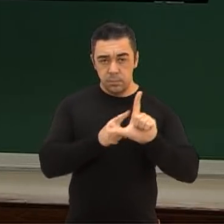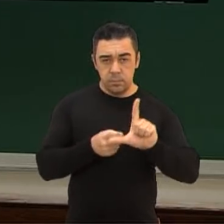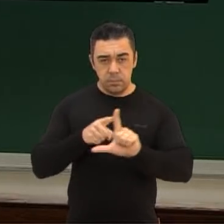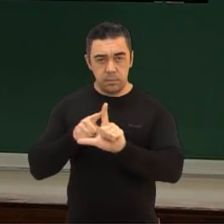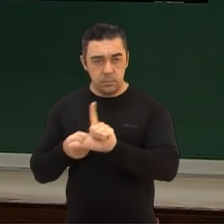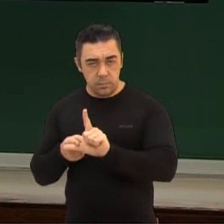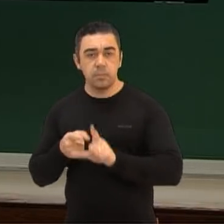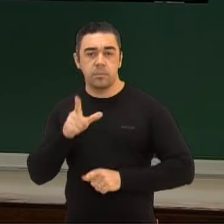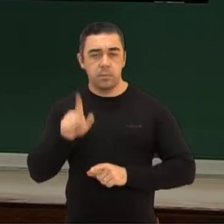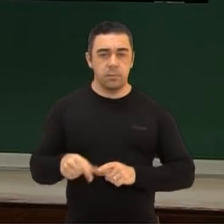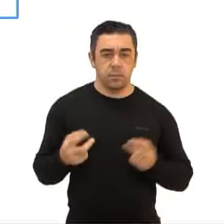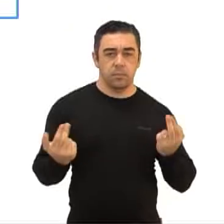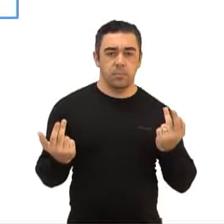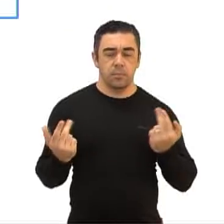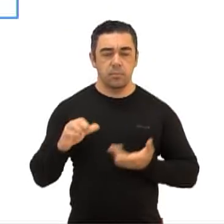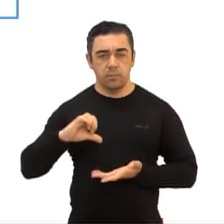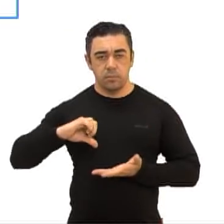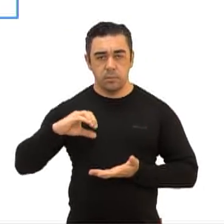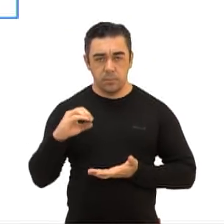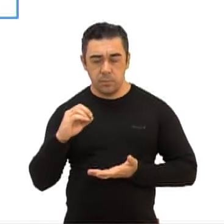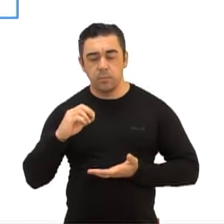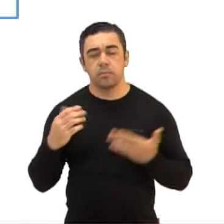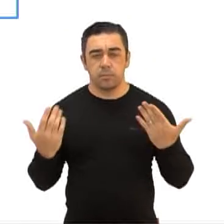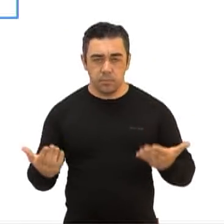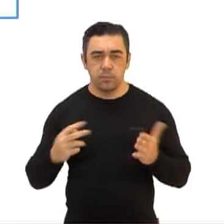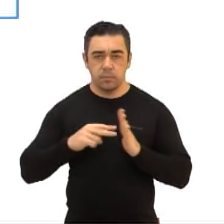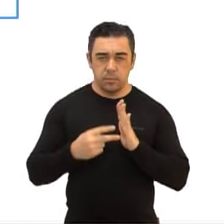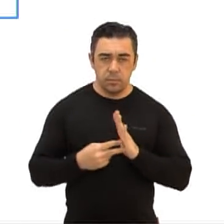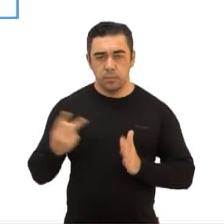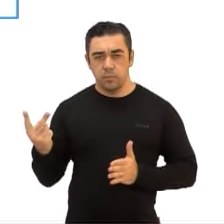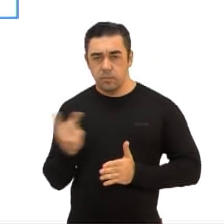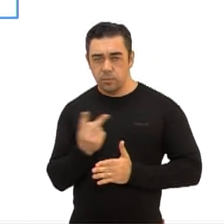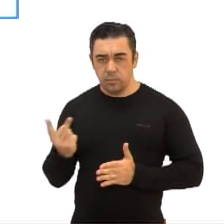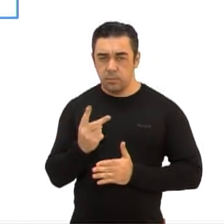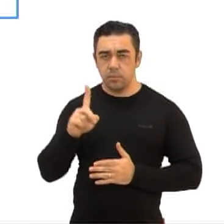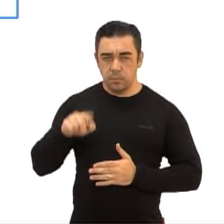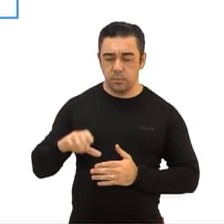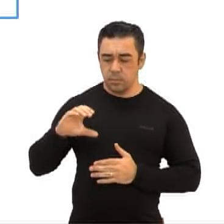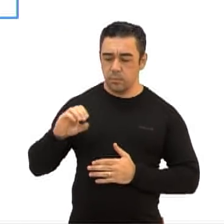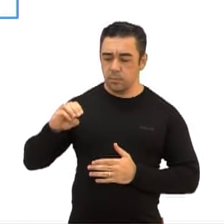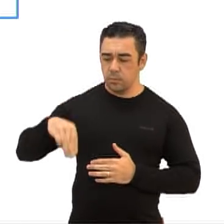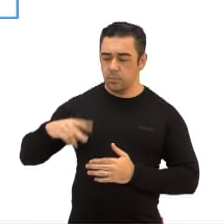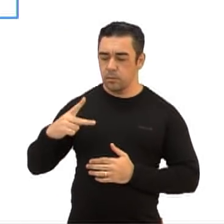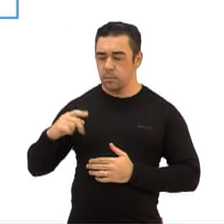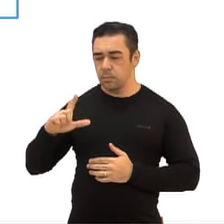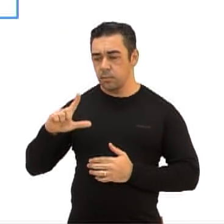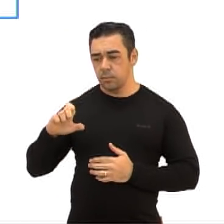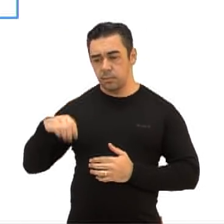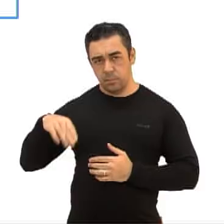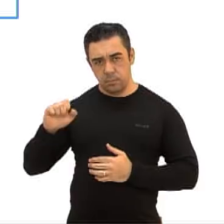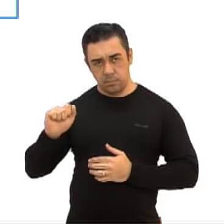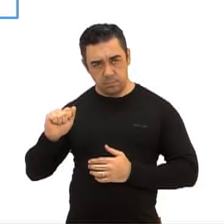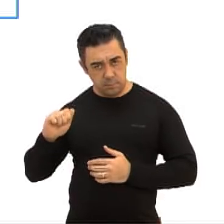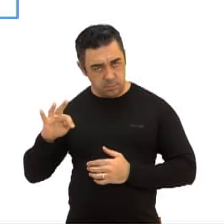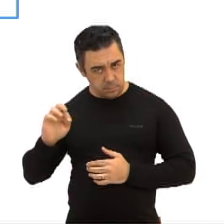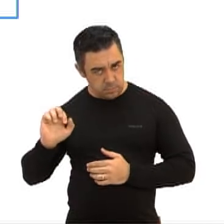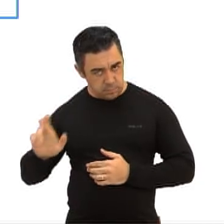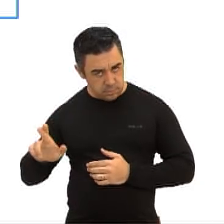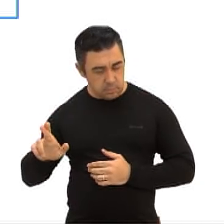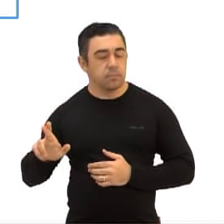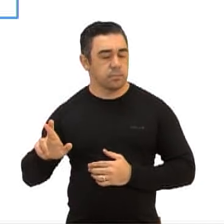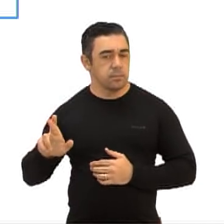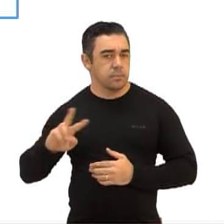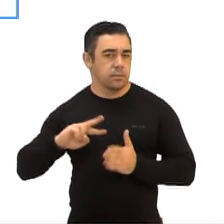igual a 90 graus, dizemos que os ângulos são complementares. Então,